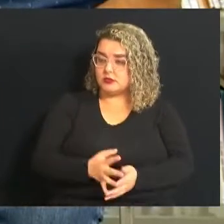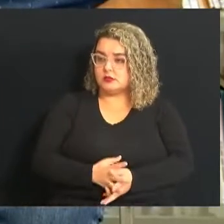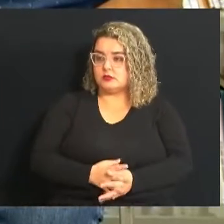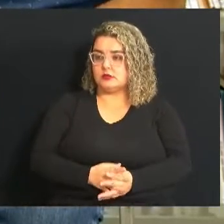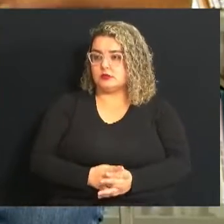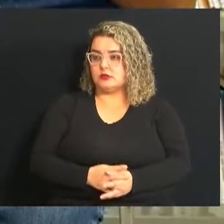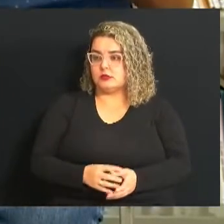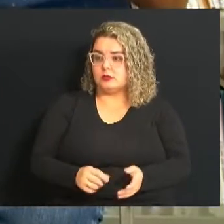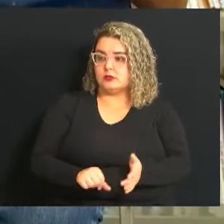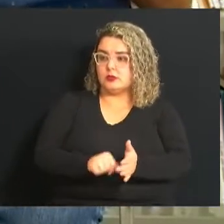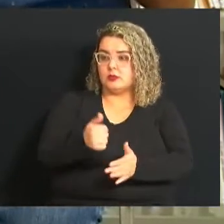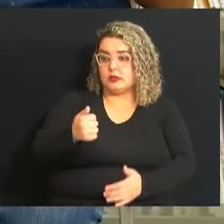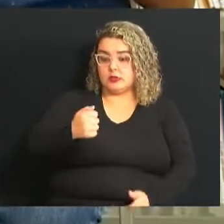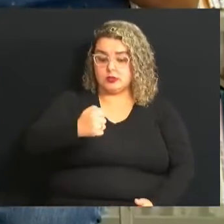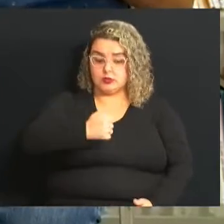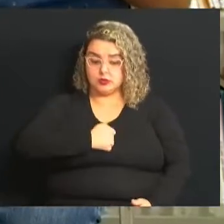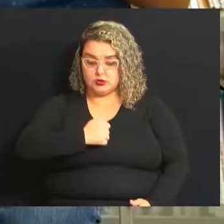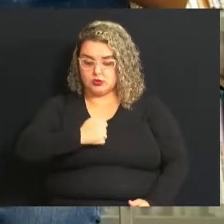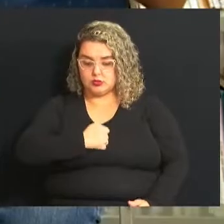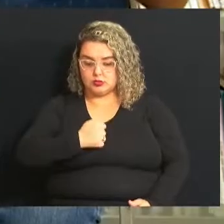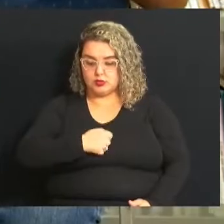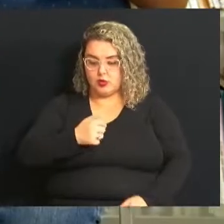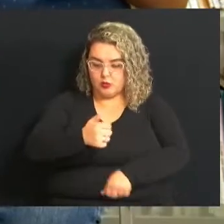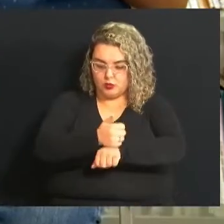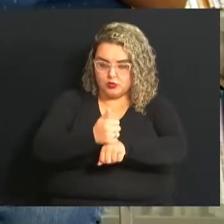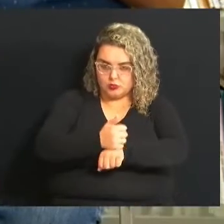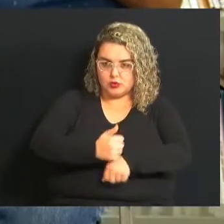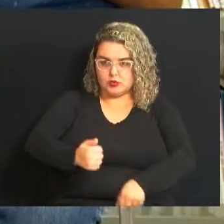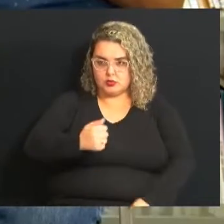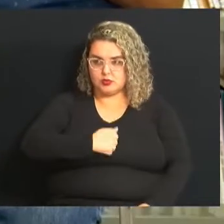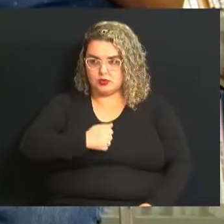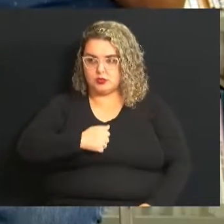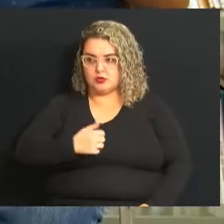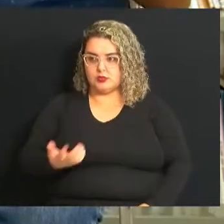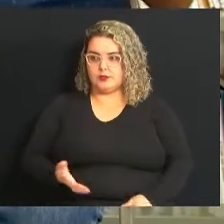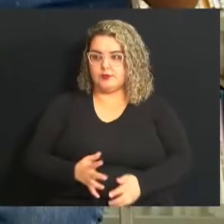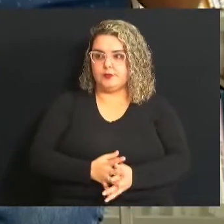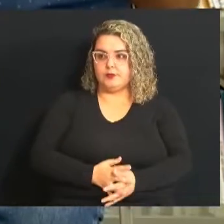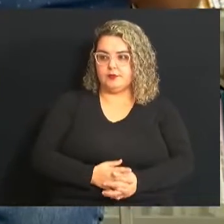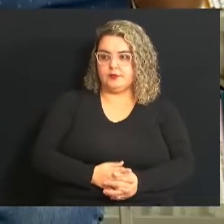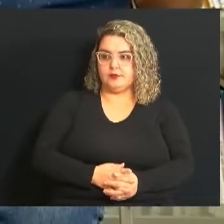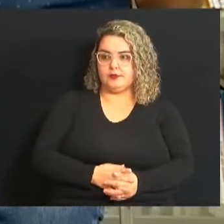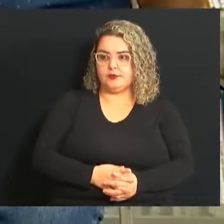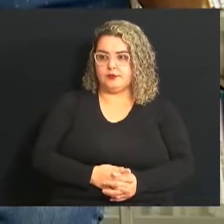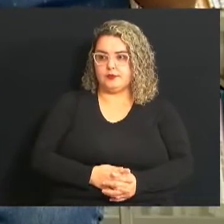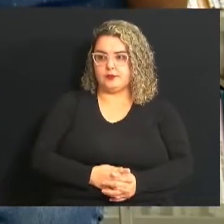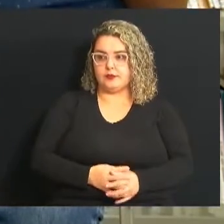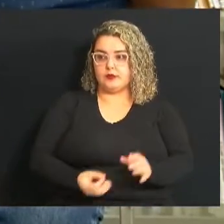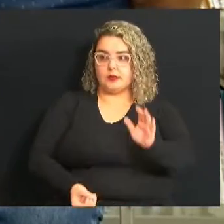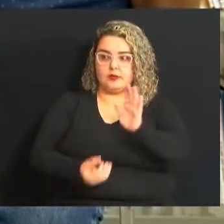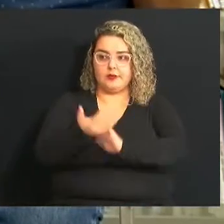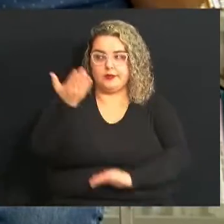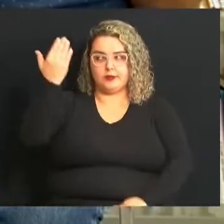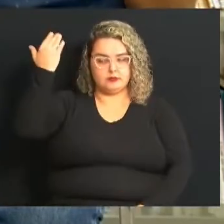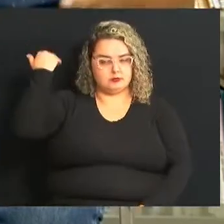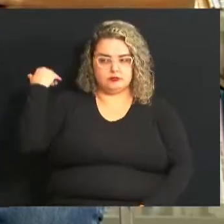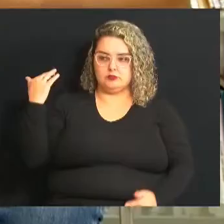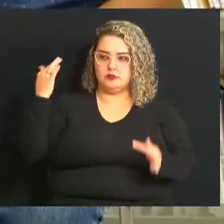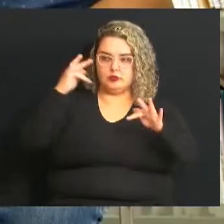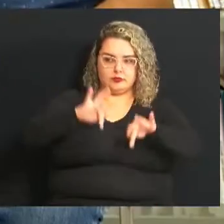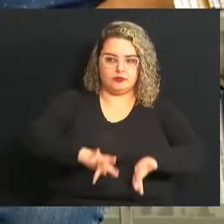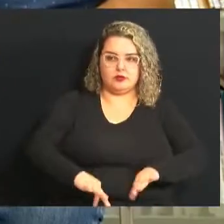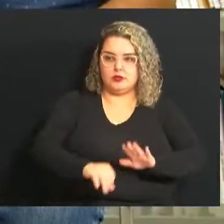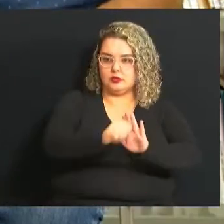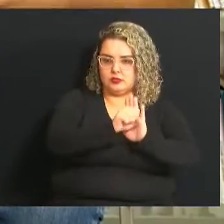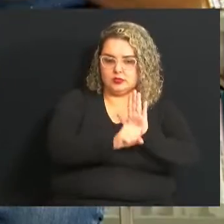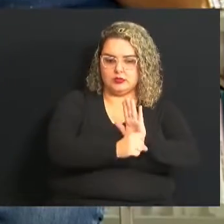o antropólogo, a figura do antropólogo, a figura do etnógrafo, é essa figura que foi criada lá no final do século XIX,